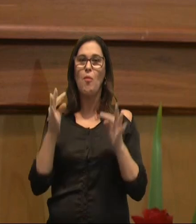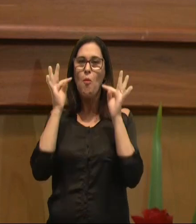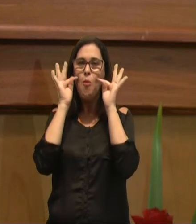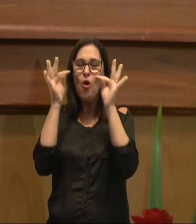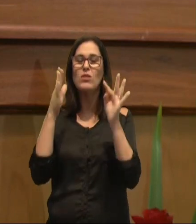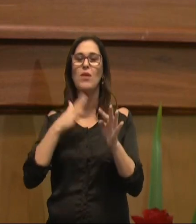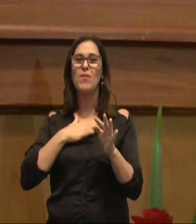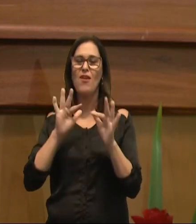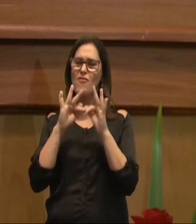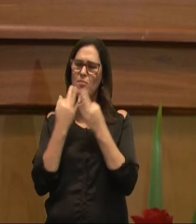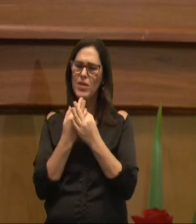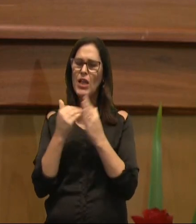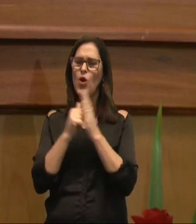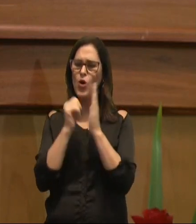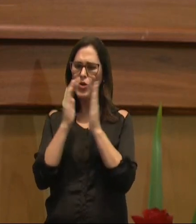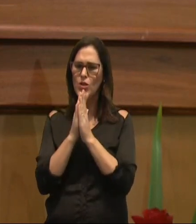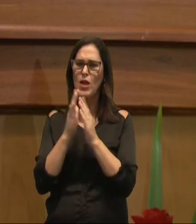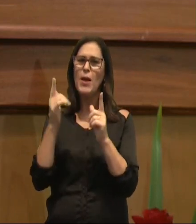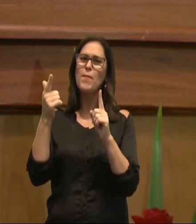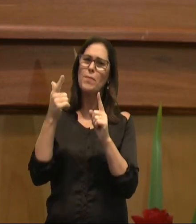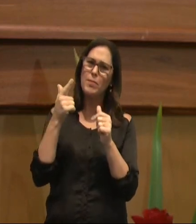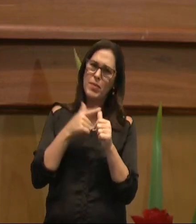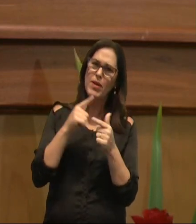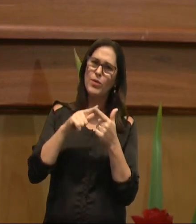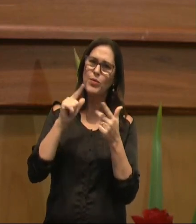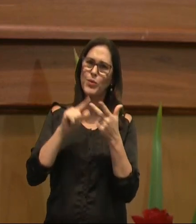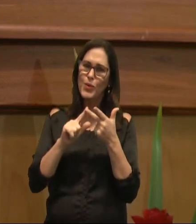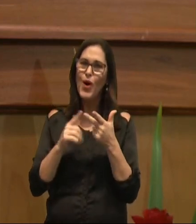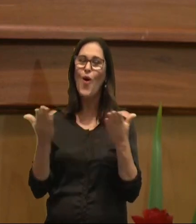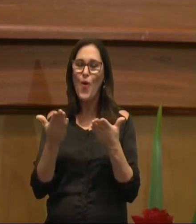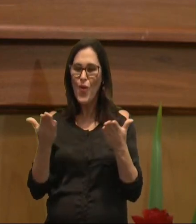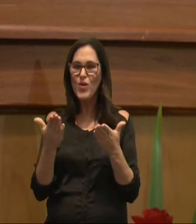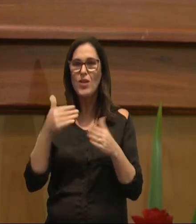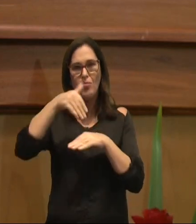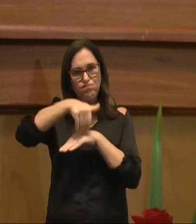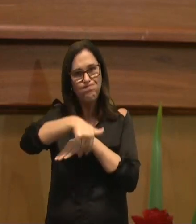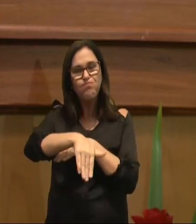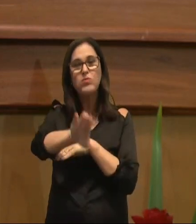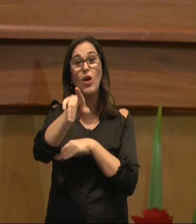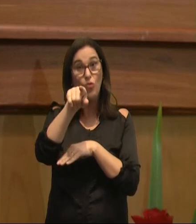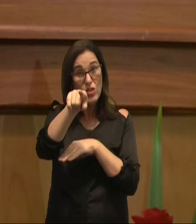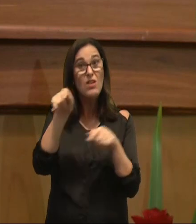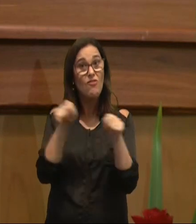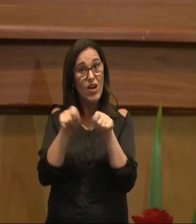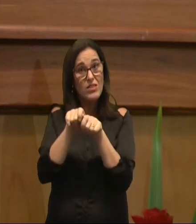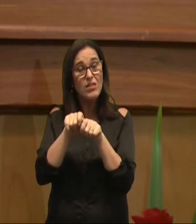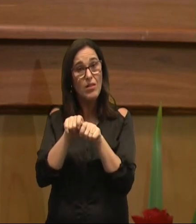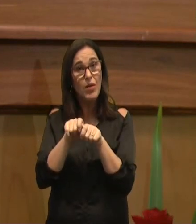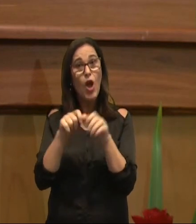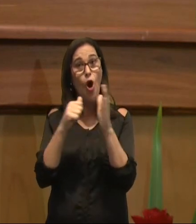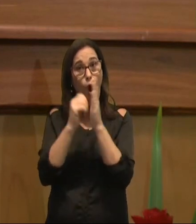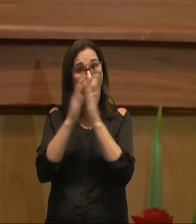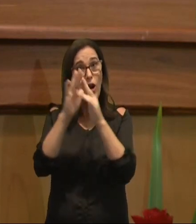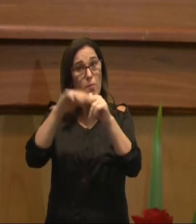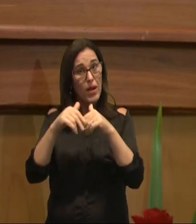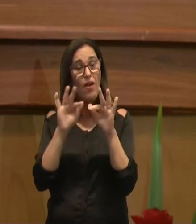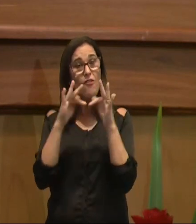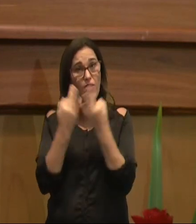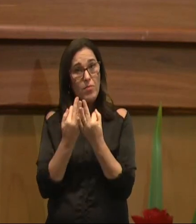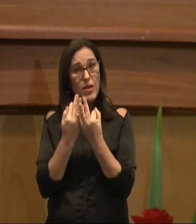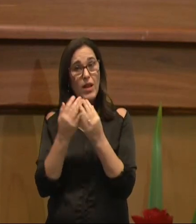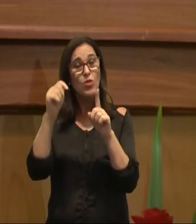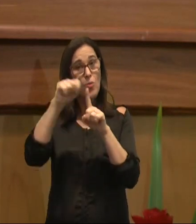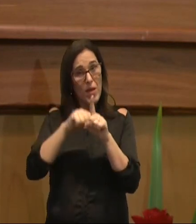da minha família estar orando dia 1º, dia 2, hoje à tarde, e dando continuidade. Você faça o mesmo, ore pelas famílias no mês de